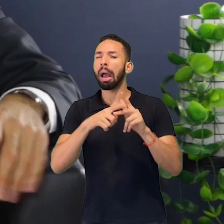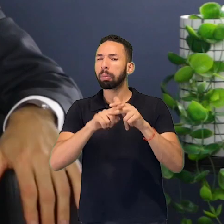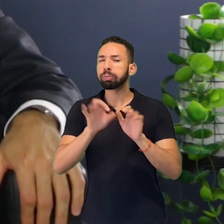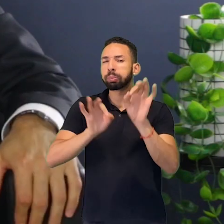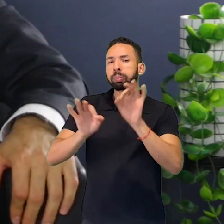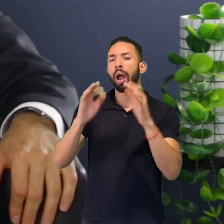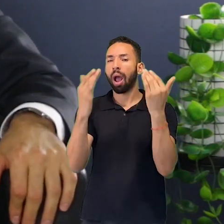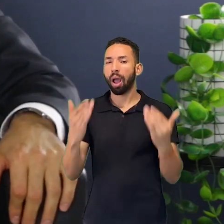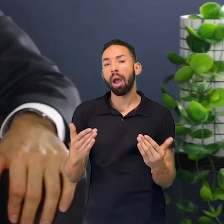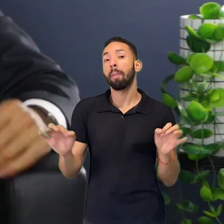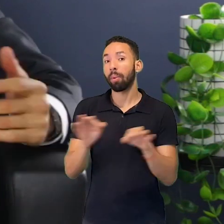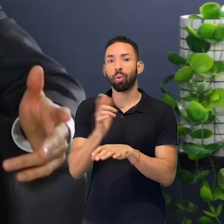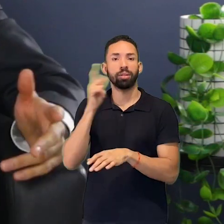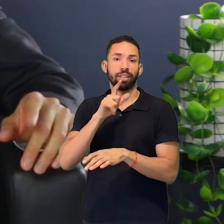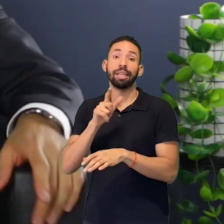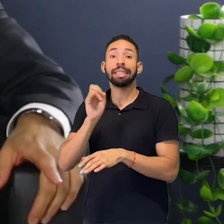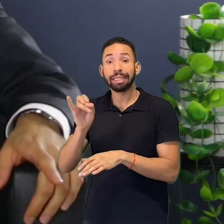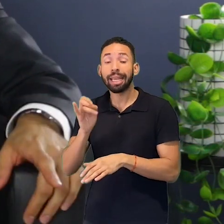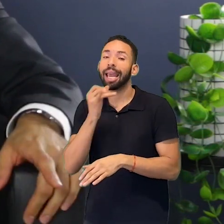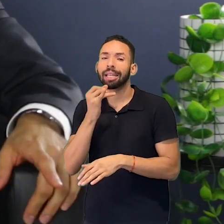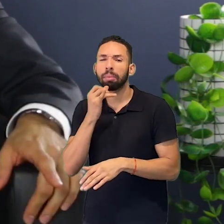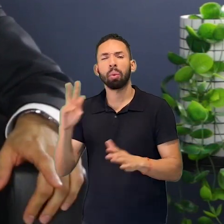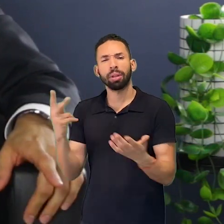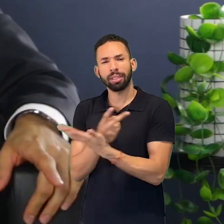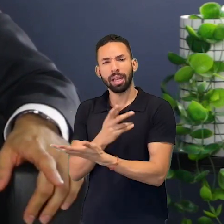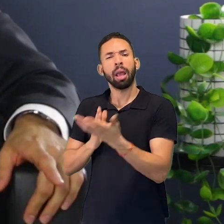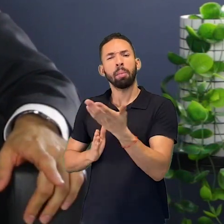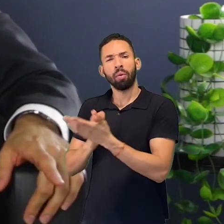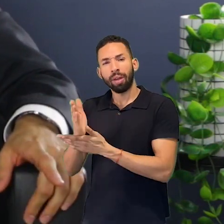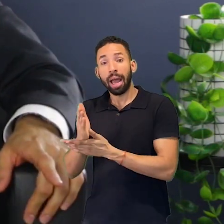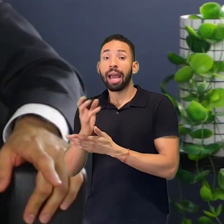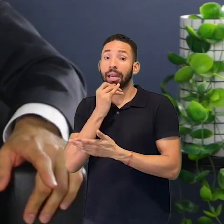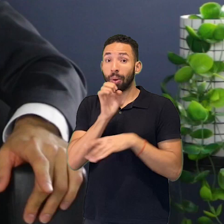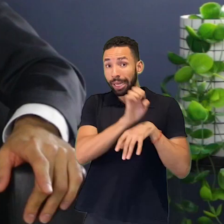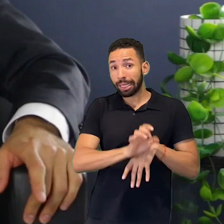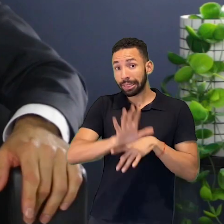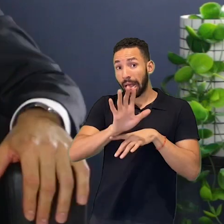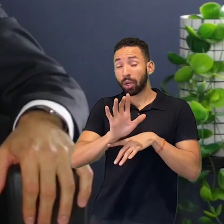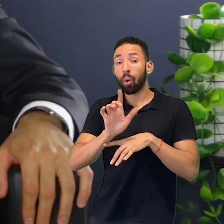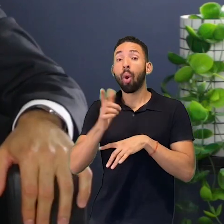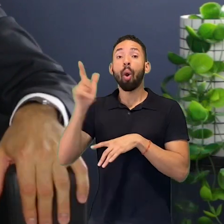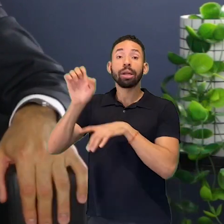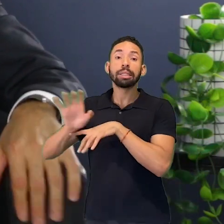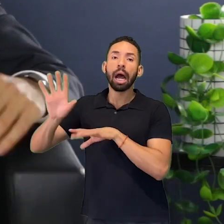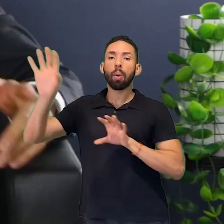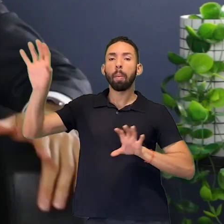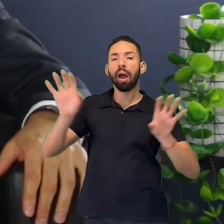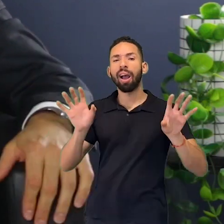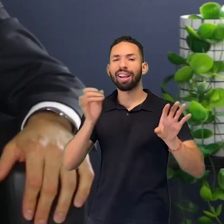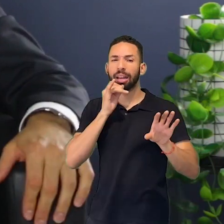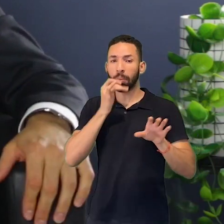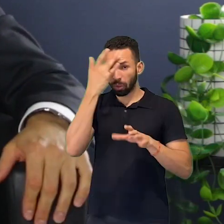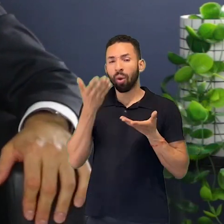analisar os requisitos e tudo mais. Caso seja de um estado para o outro, a pessoa precisa de um tratamento